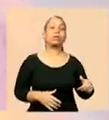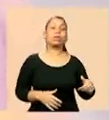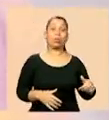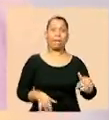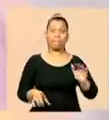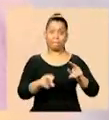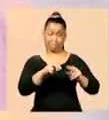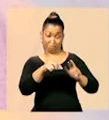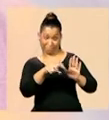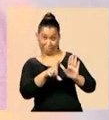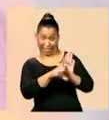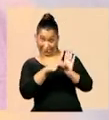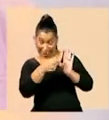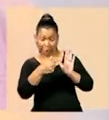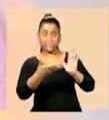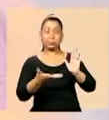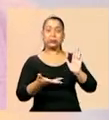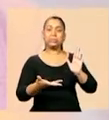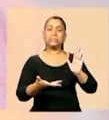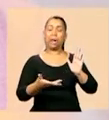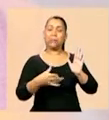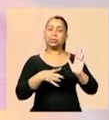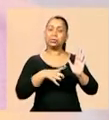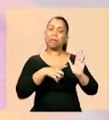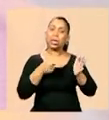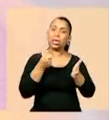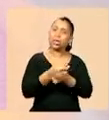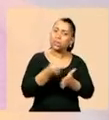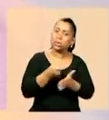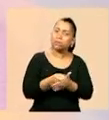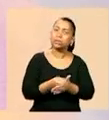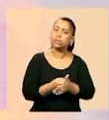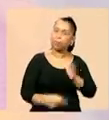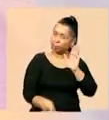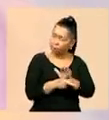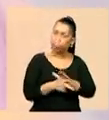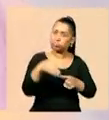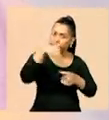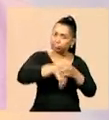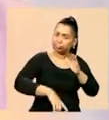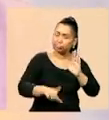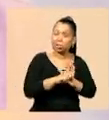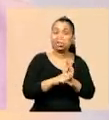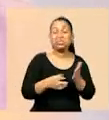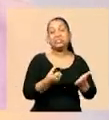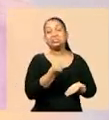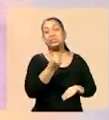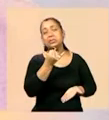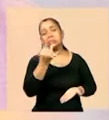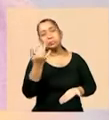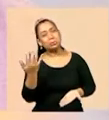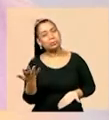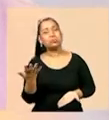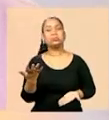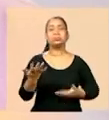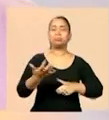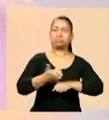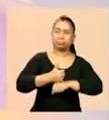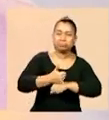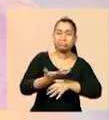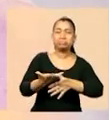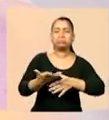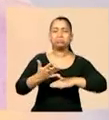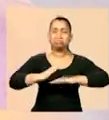normas regulamentadoras, elas têm as suas exigências legais. Para algumas funções, para alguns tipos